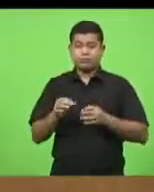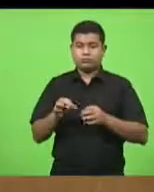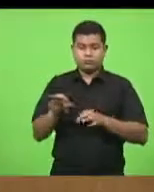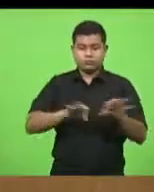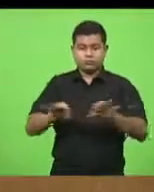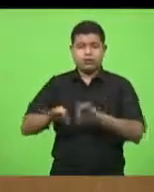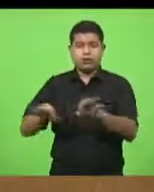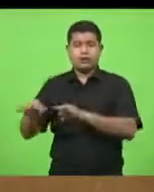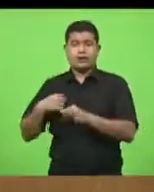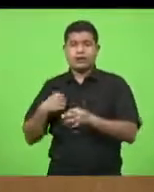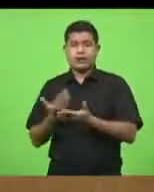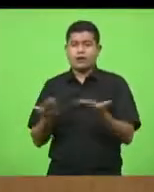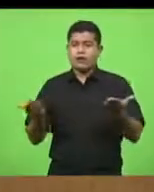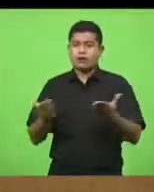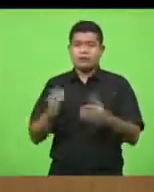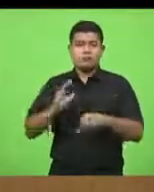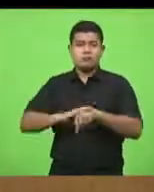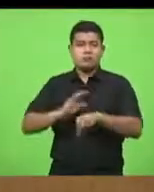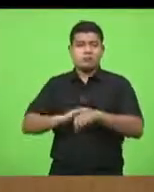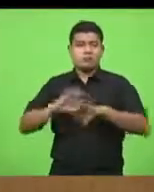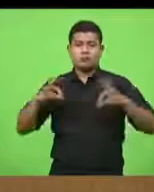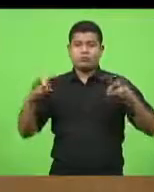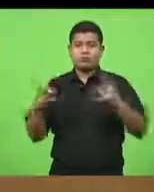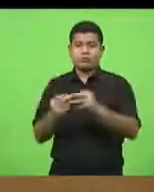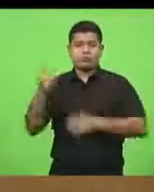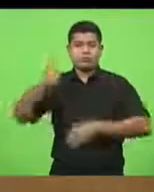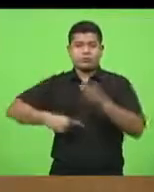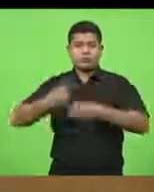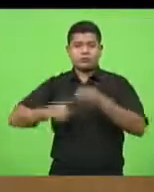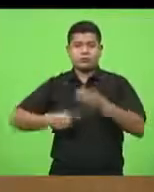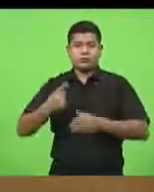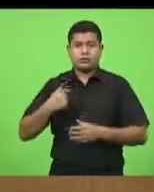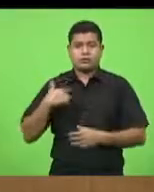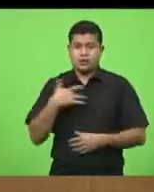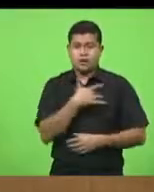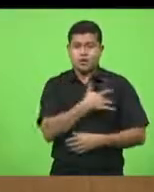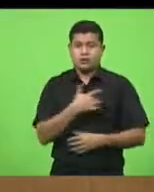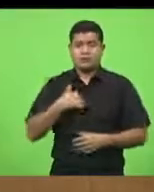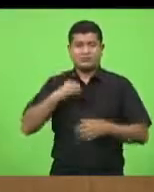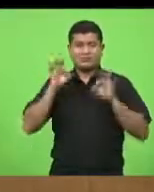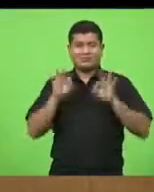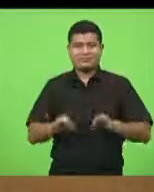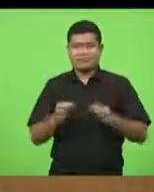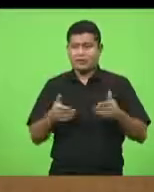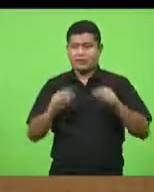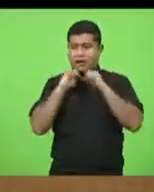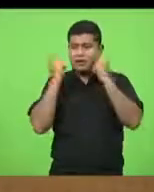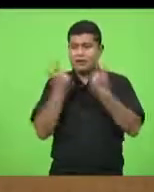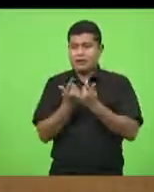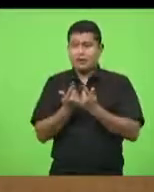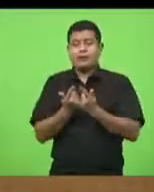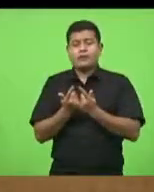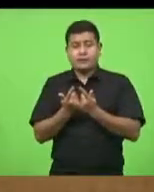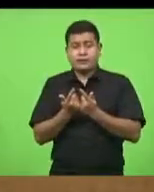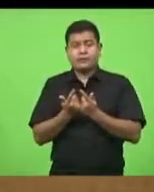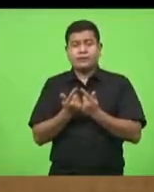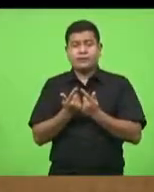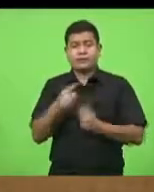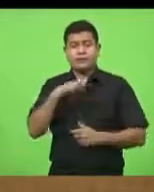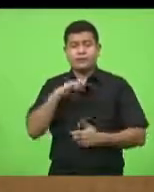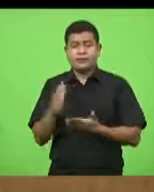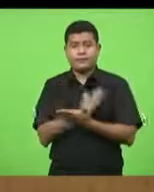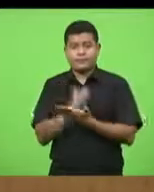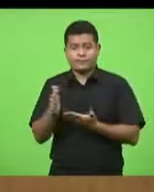sendo encampado pela Comissão de Saúde e eu tenho certeza que pela Casa também, muito embora possa ter alguns